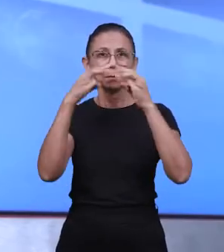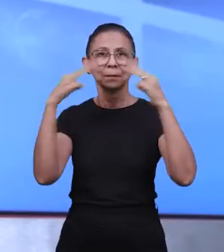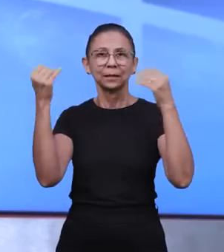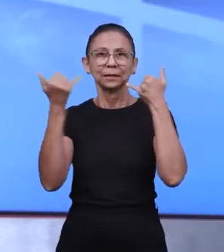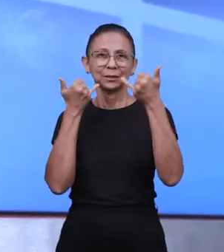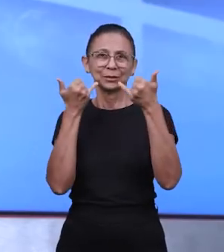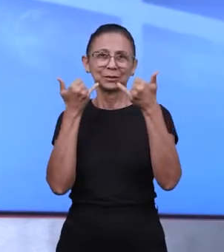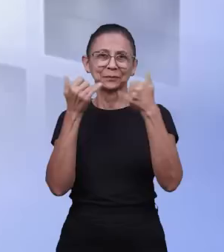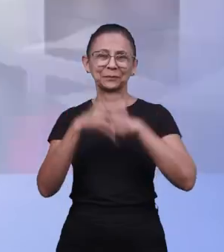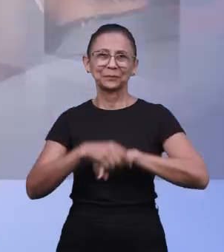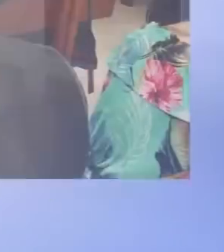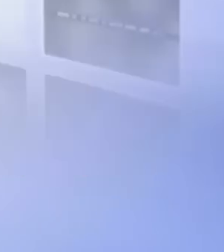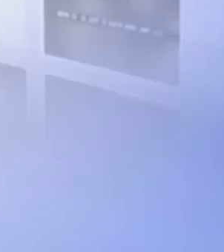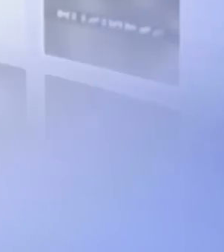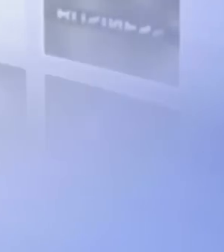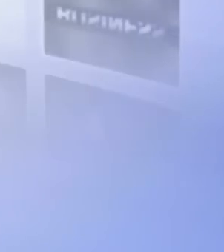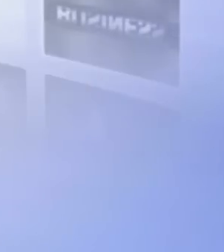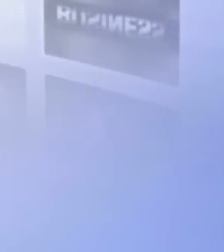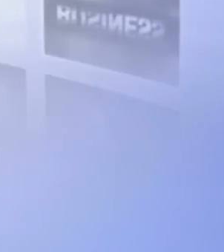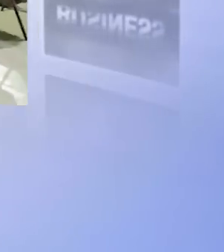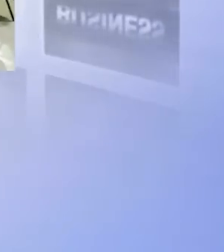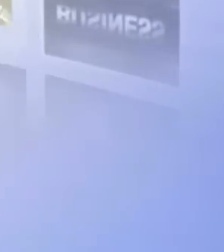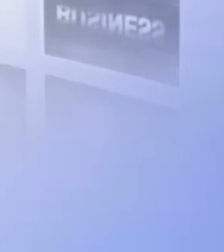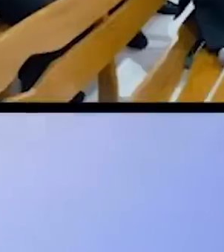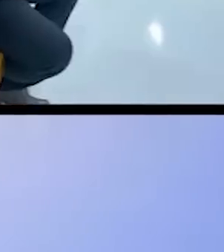Manaim News.